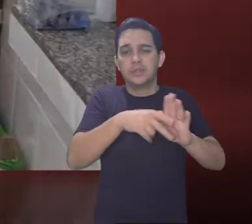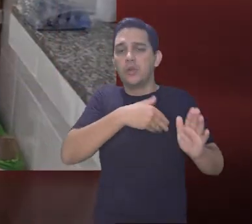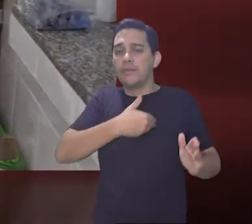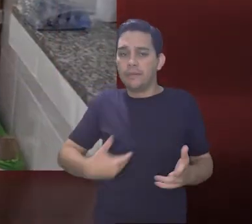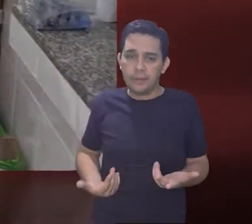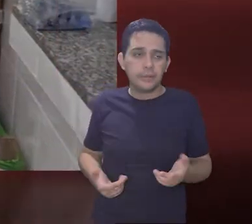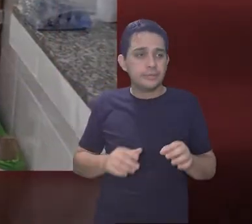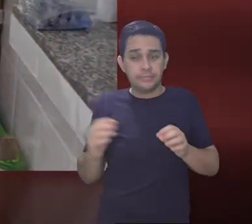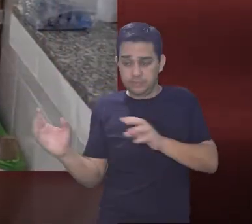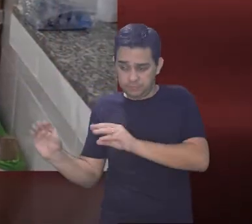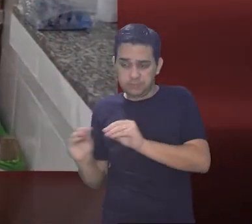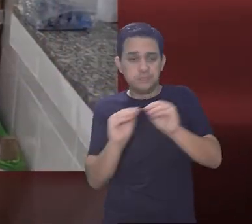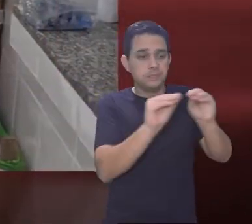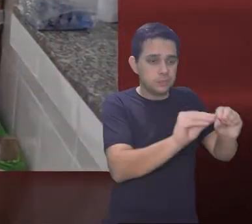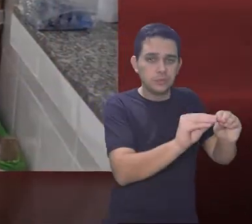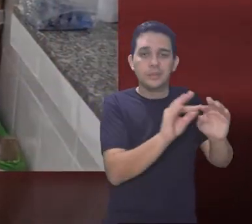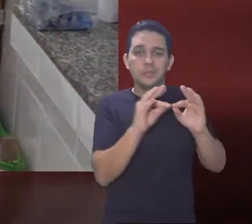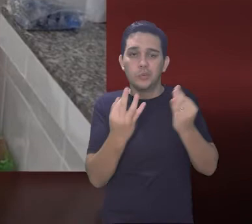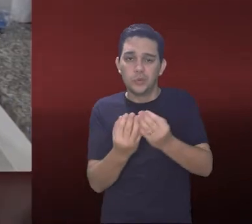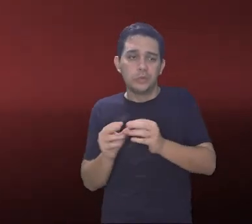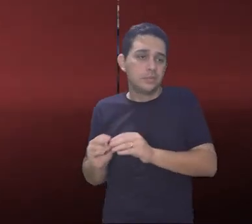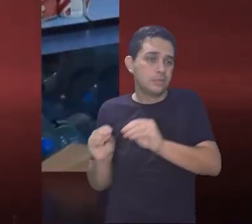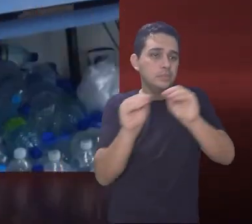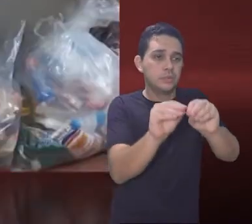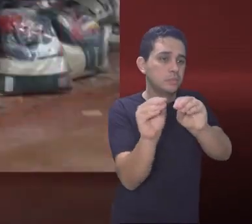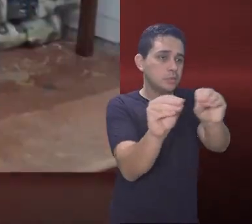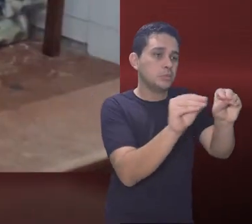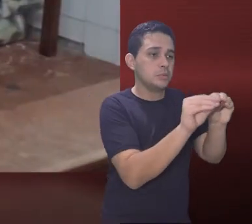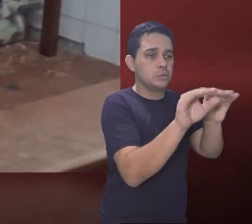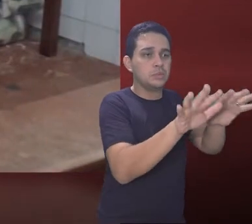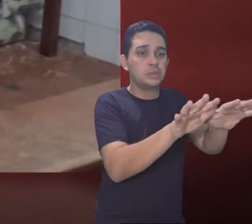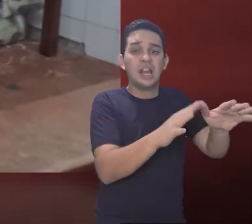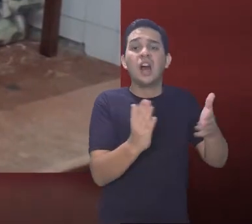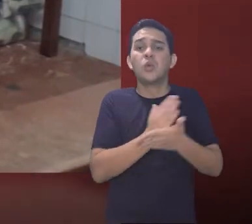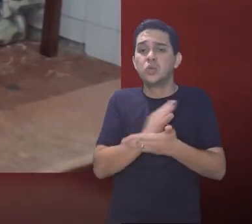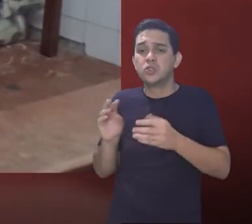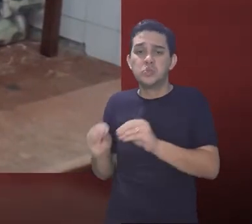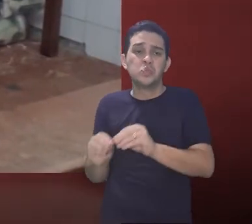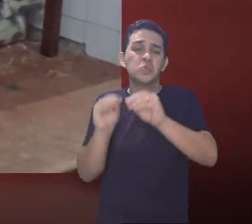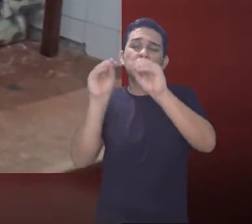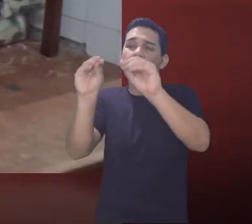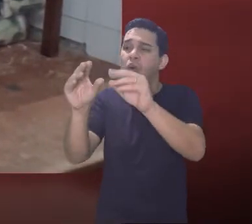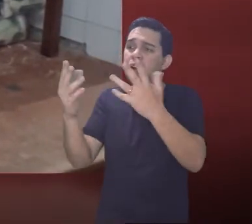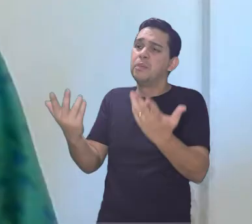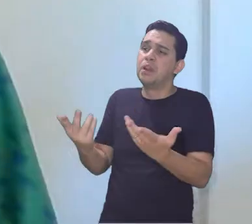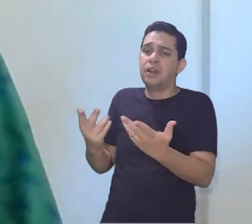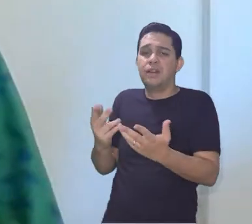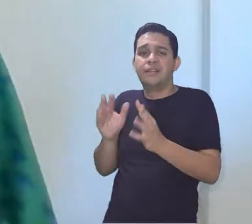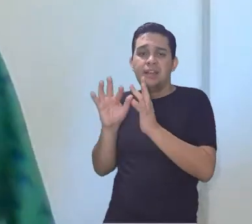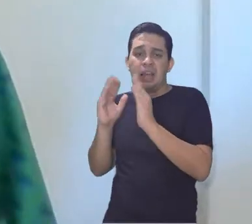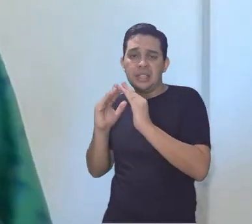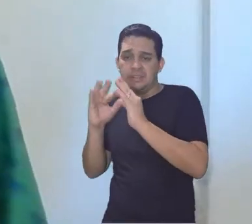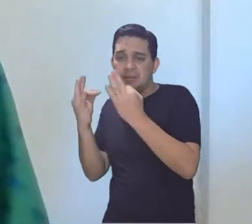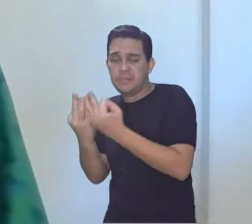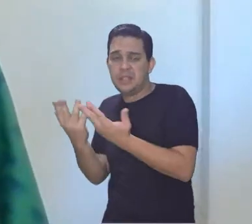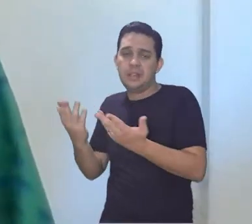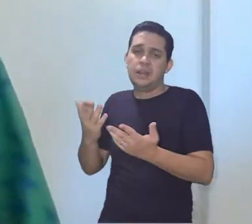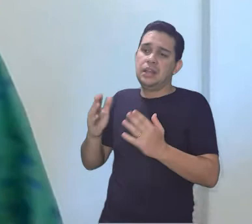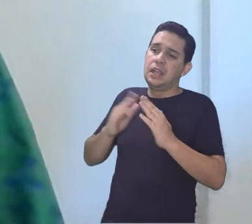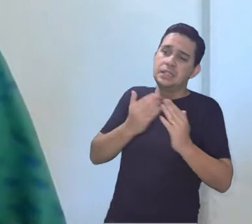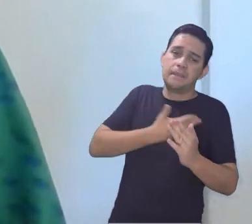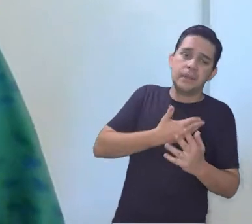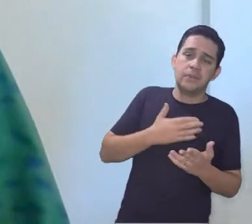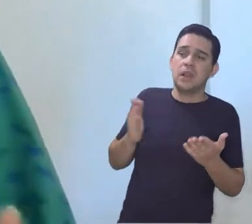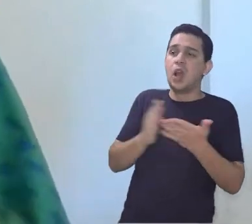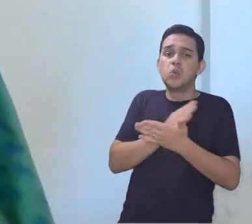abrigos que nós chamamos comunitários, né? Abrigos gerenciados pela própria sociedade civil, em igrejas, em clubes. Tivemos na primeira